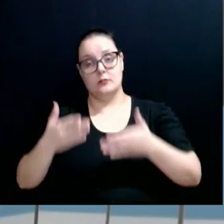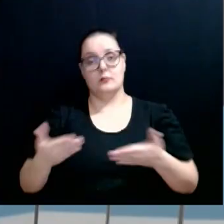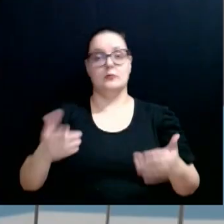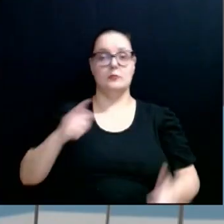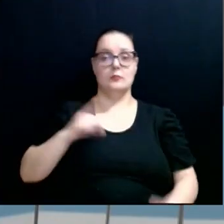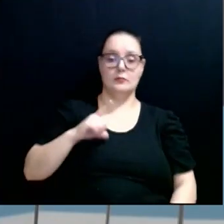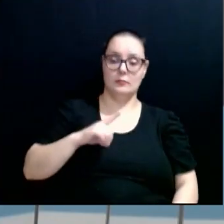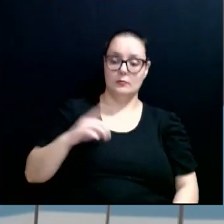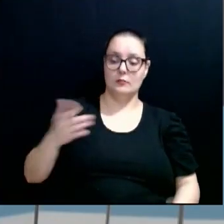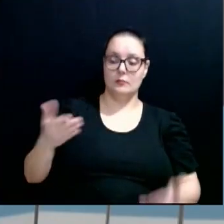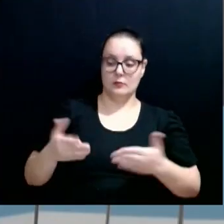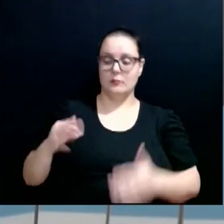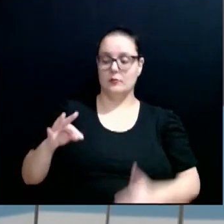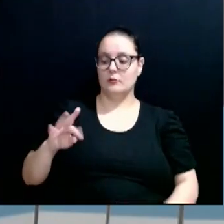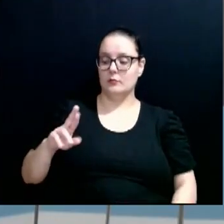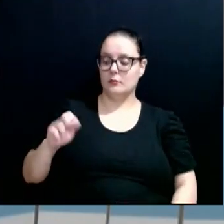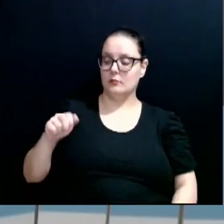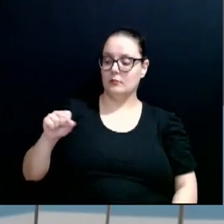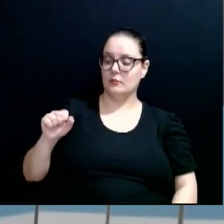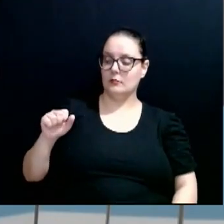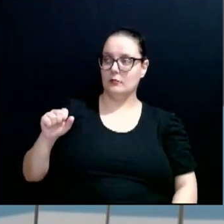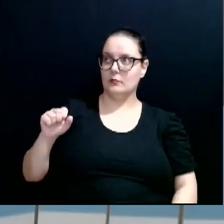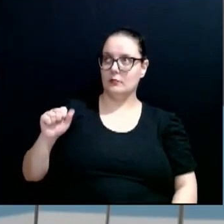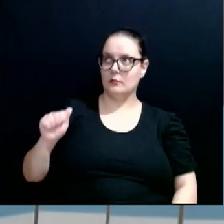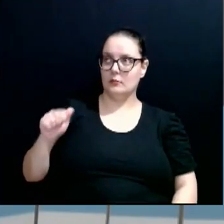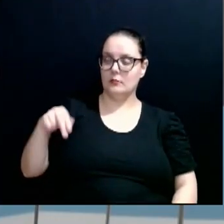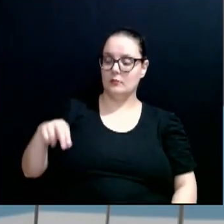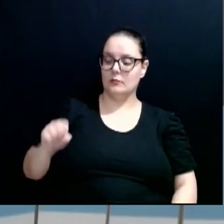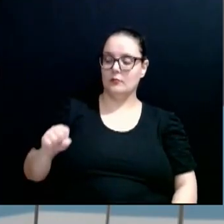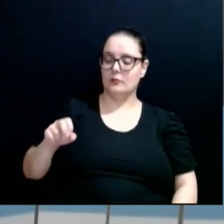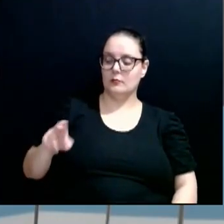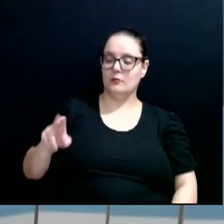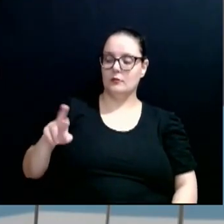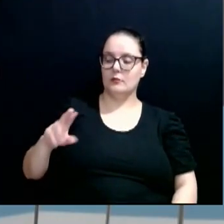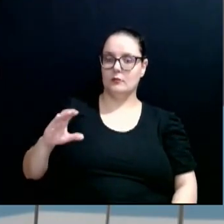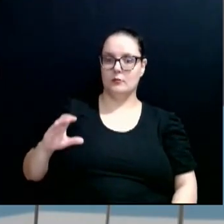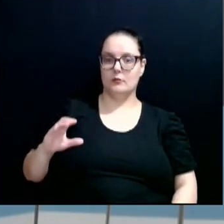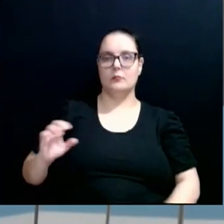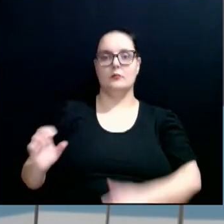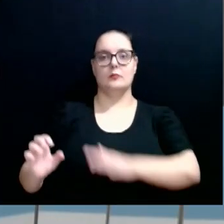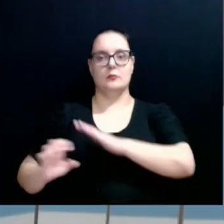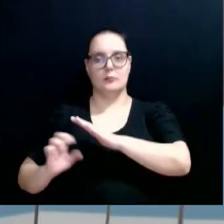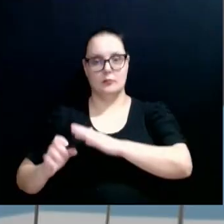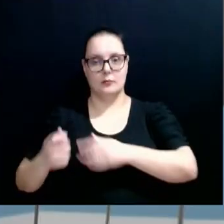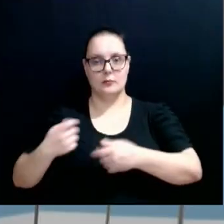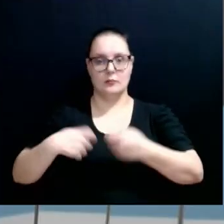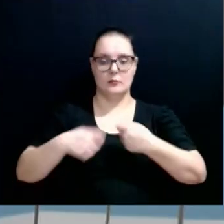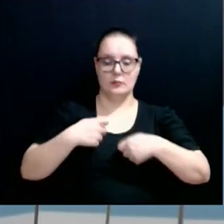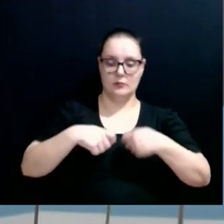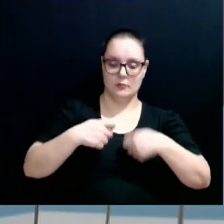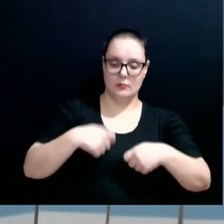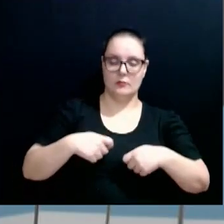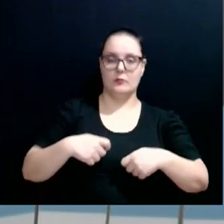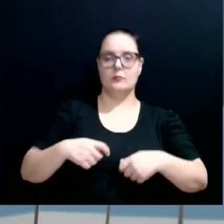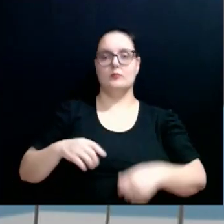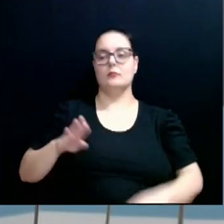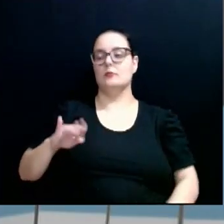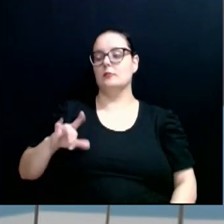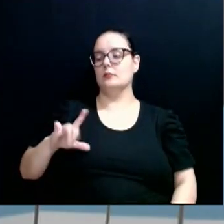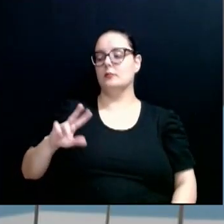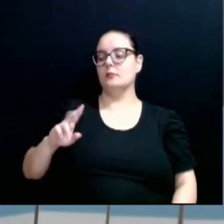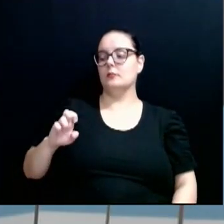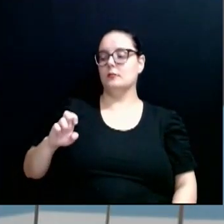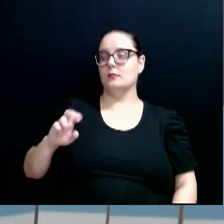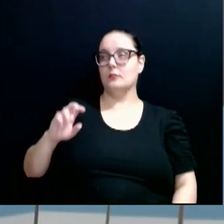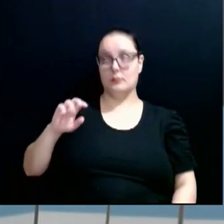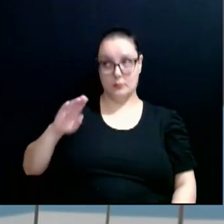que é a empresa que gerencia a bilhetagem, mas nós temos como